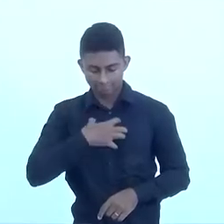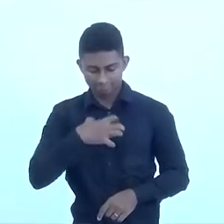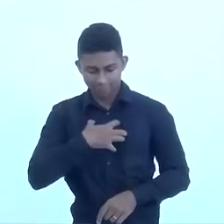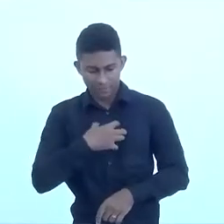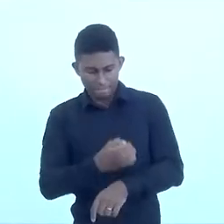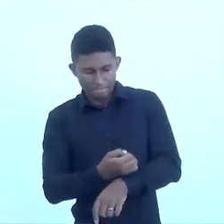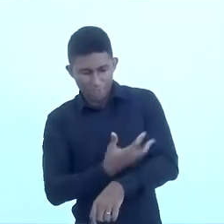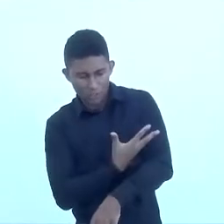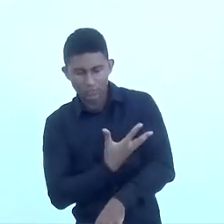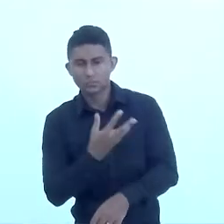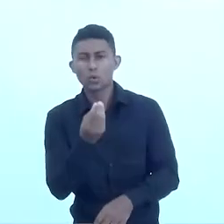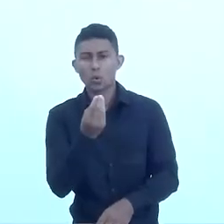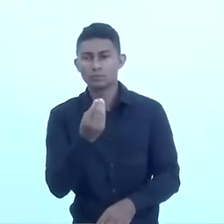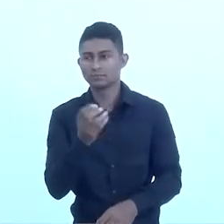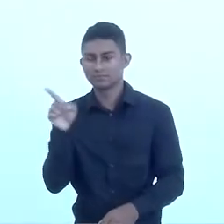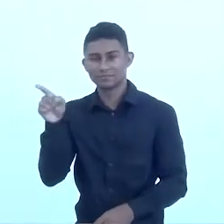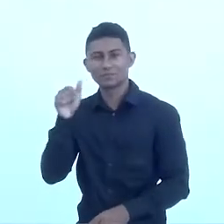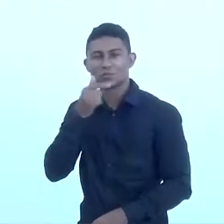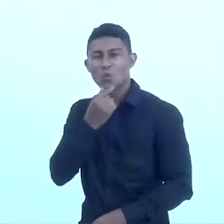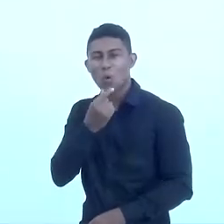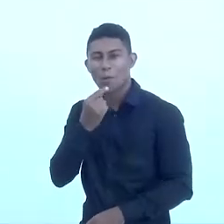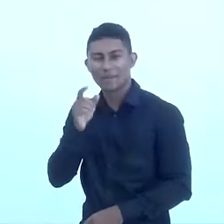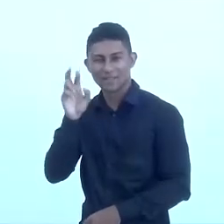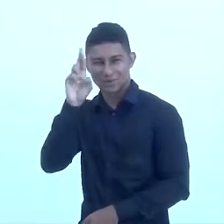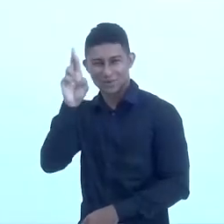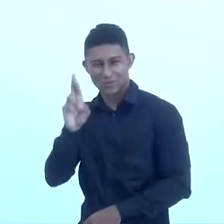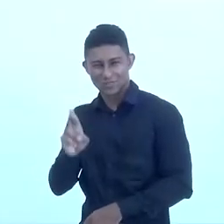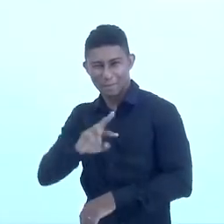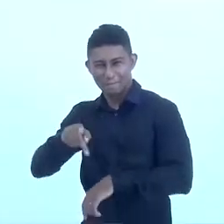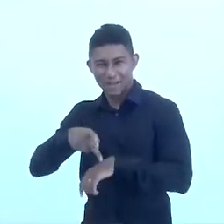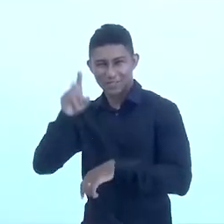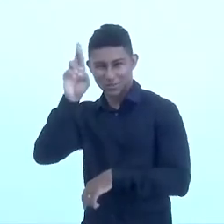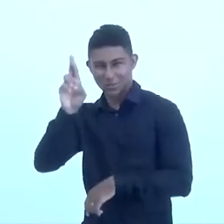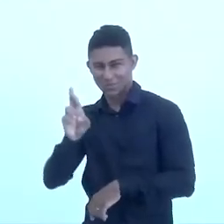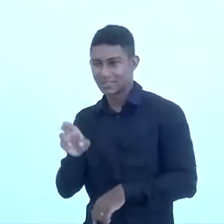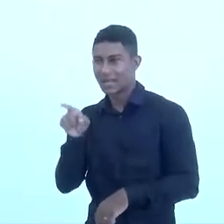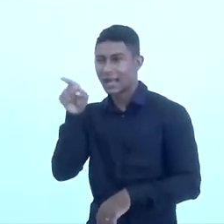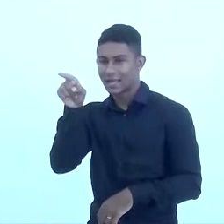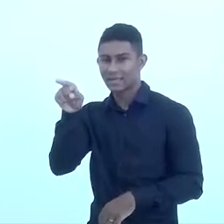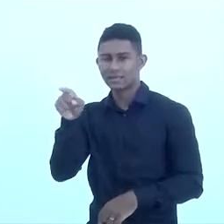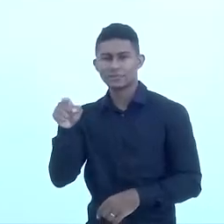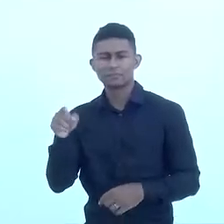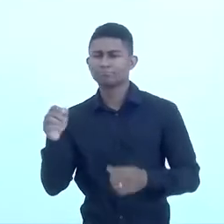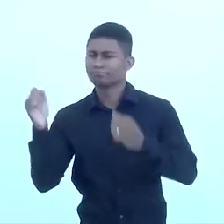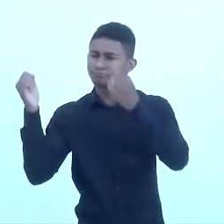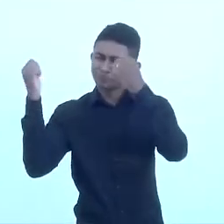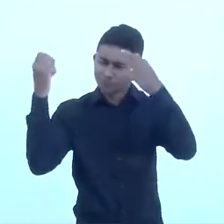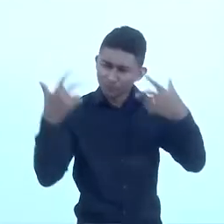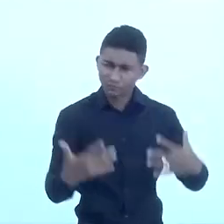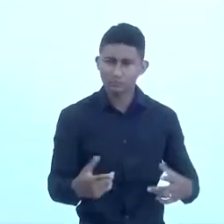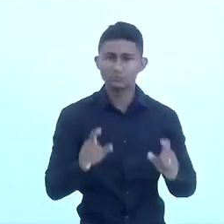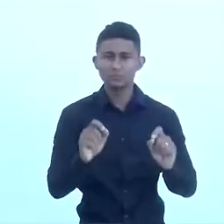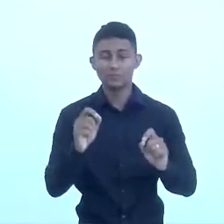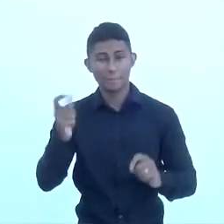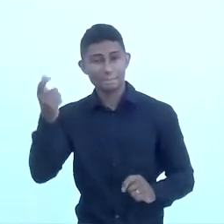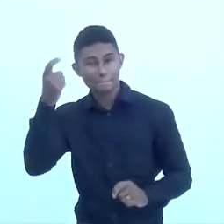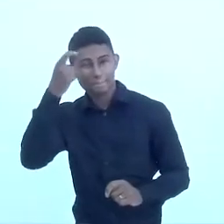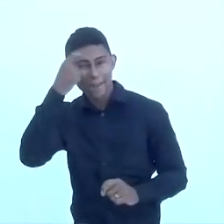o Stanislavski, que é esse russo, estabeleceu foi o domínio da